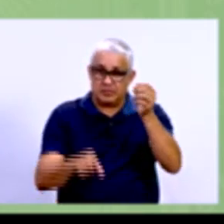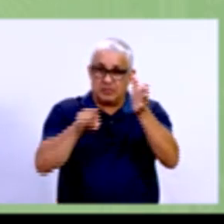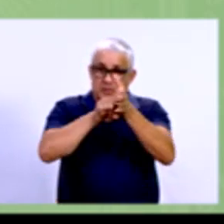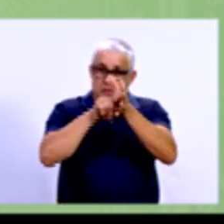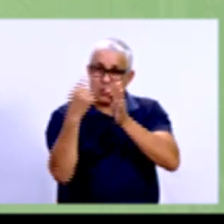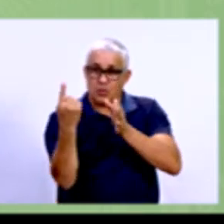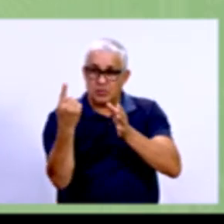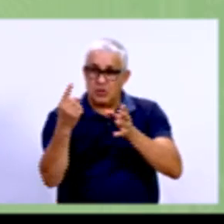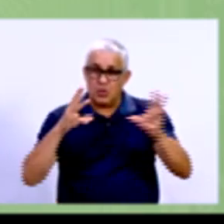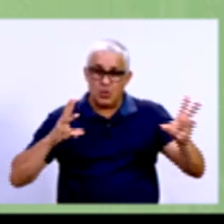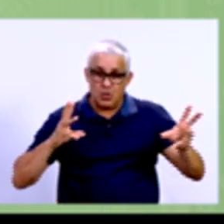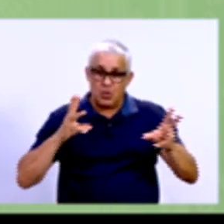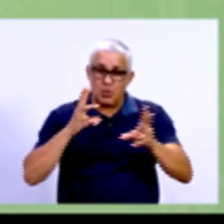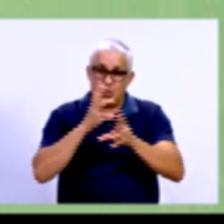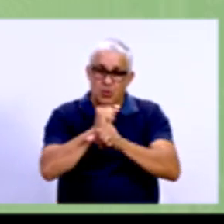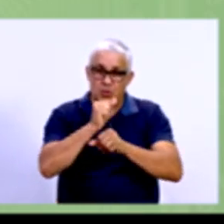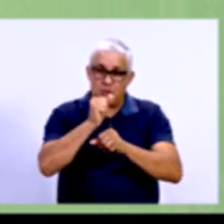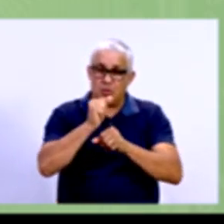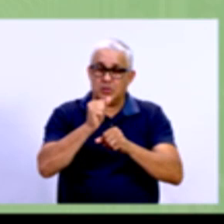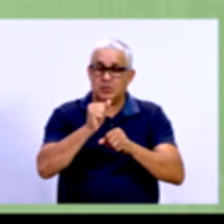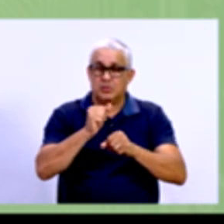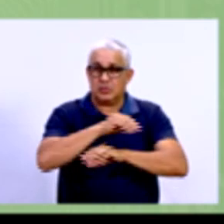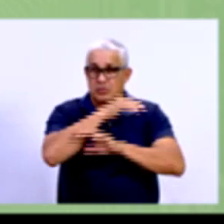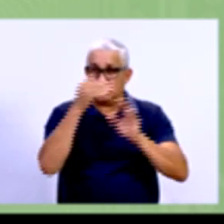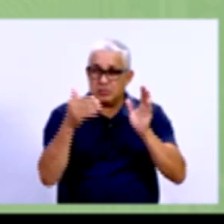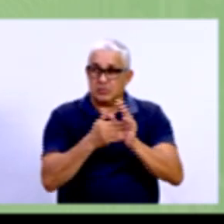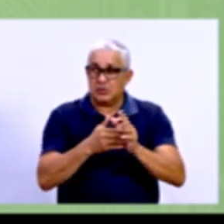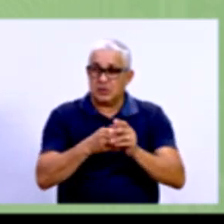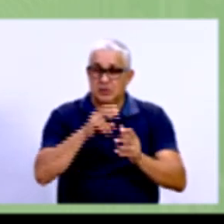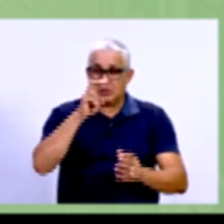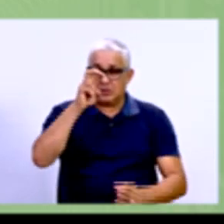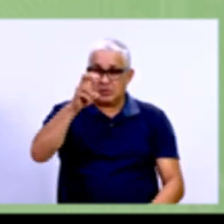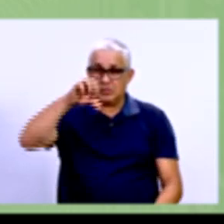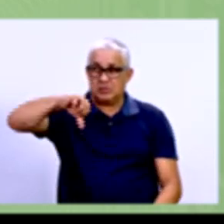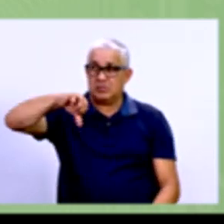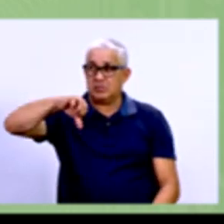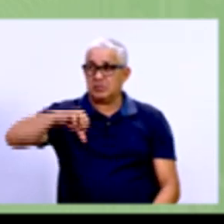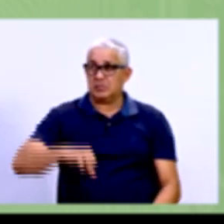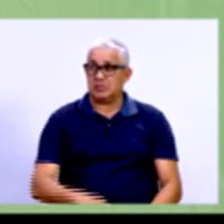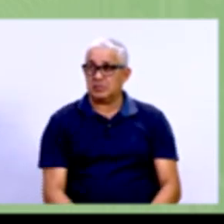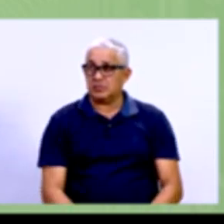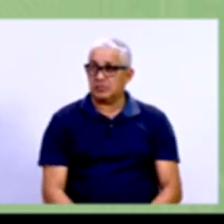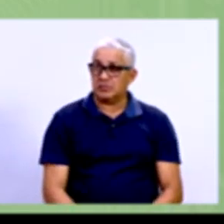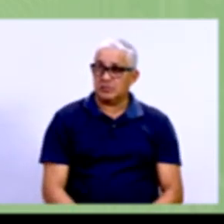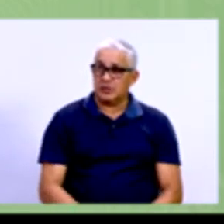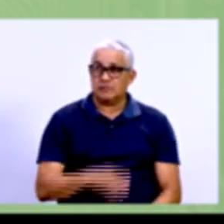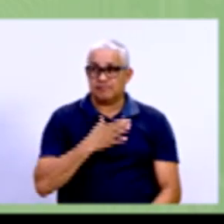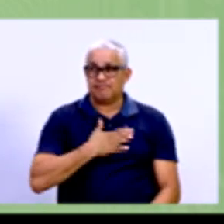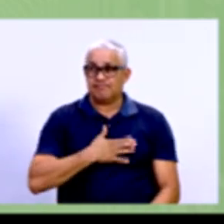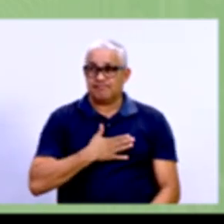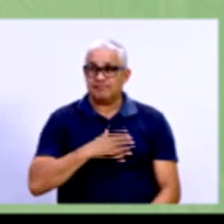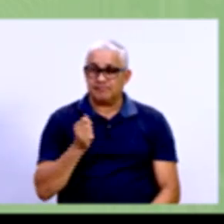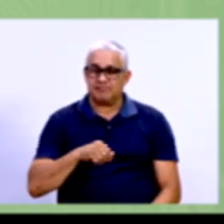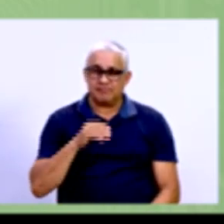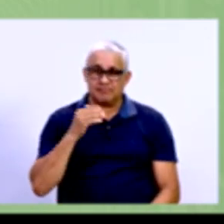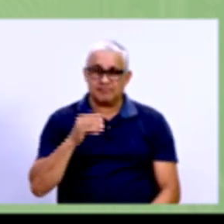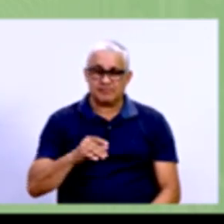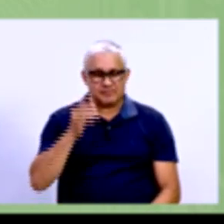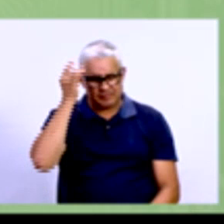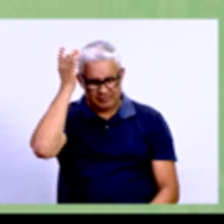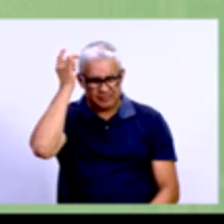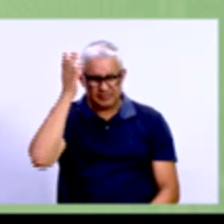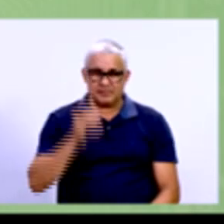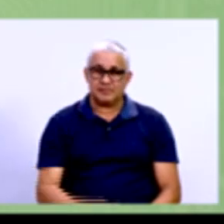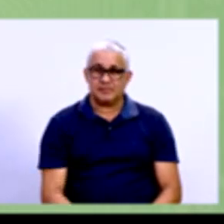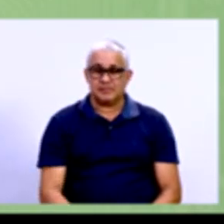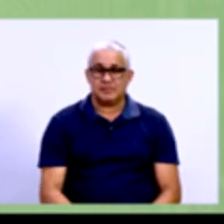amplitude total dessa distribuição de frequência é 59. Então, fica bem tranquilo para vocês verificarem, por